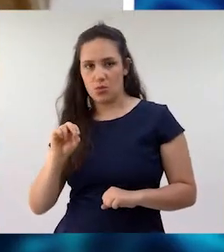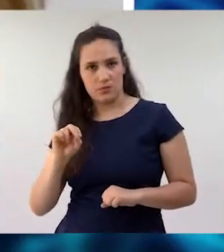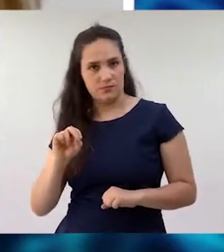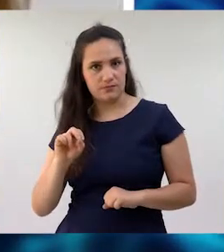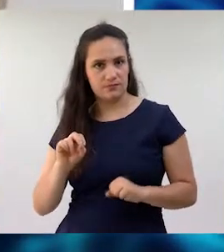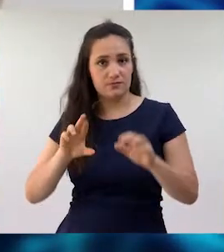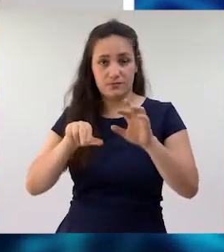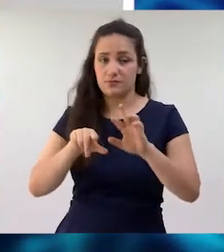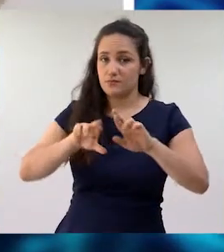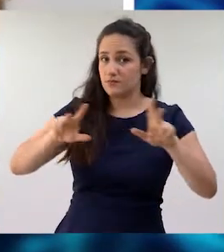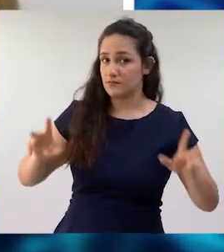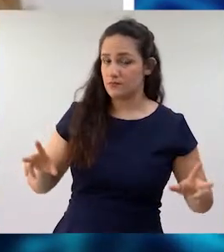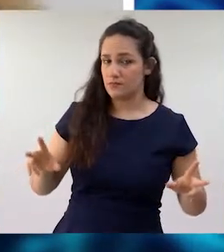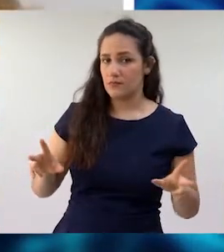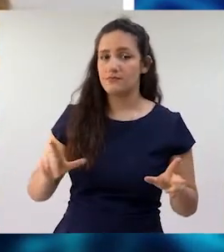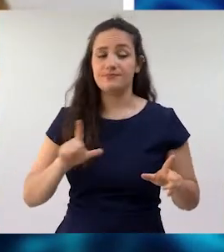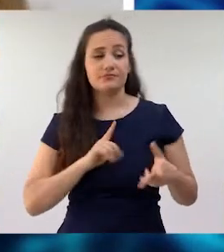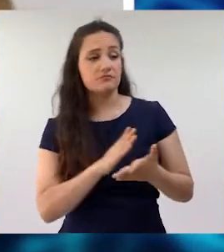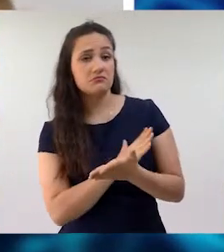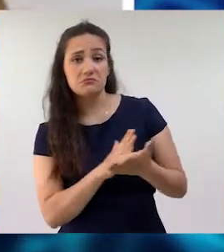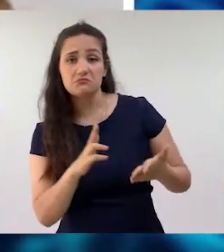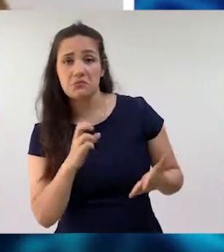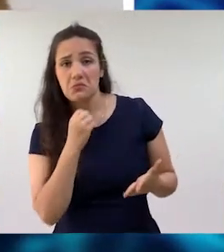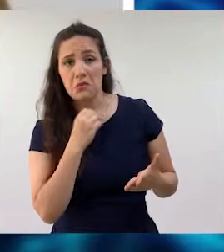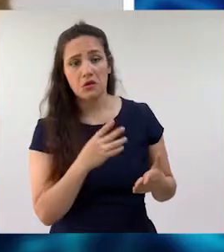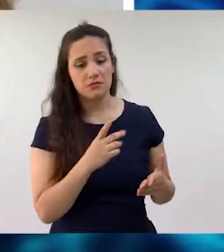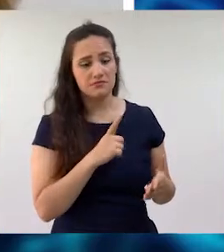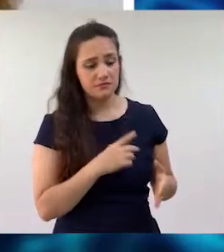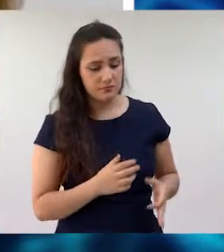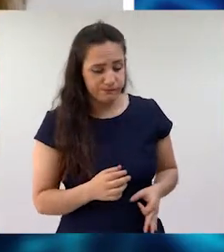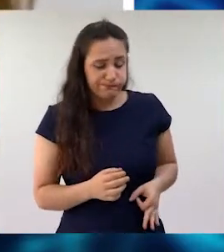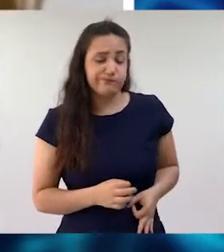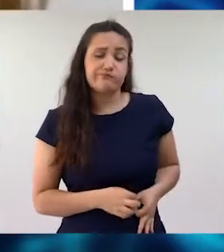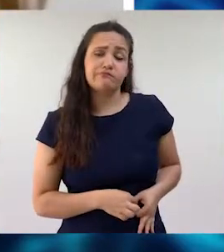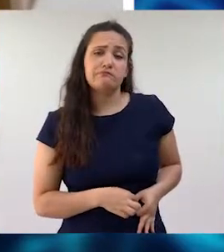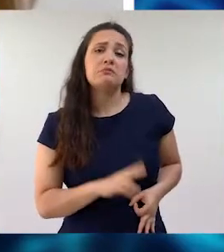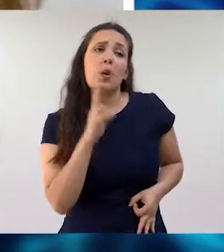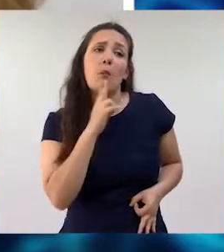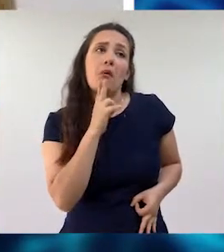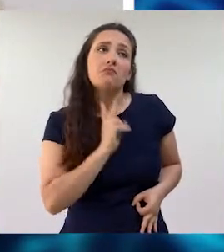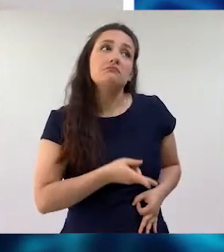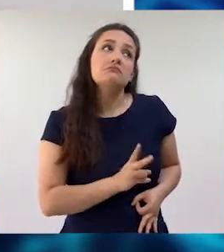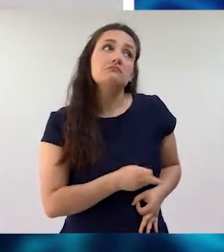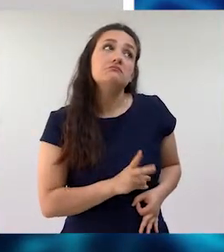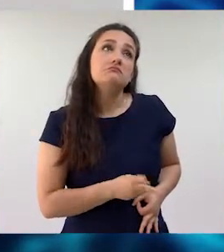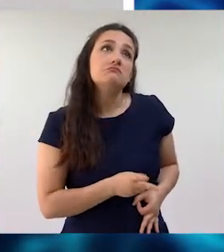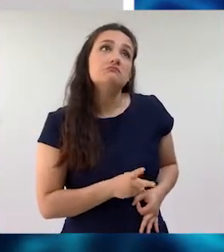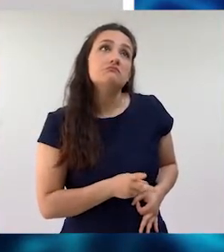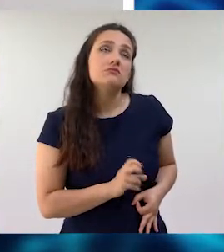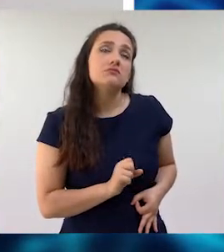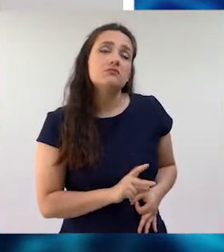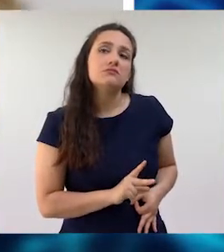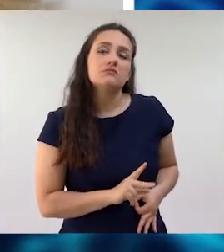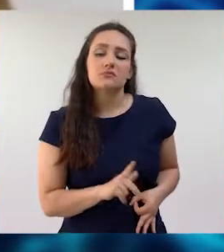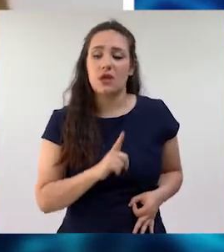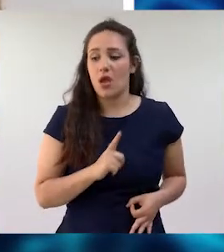pólipos benignos que malignizam. São os pólipos que a gente chama de adenomatosos. Esses são os que malignizam.